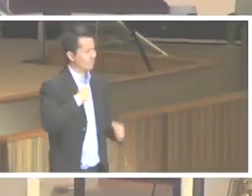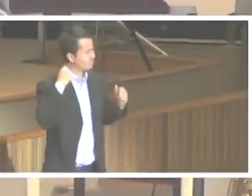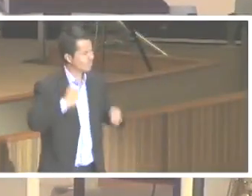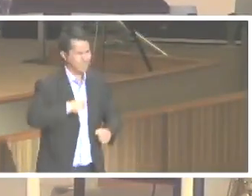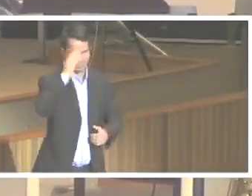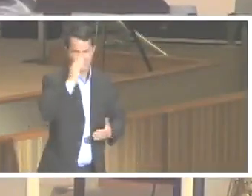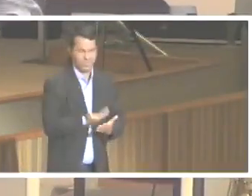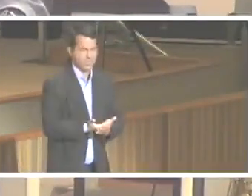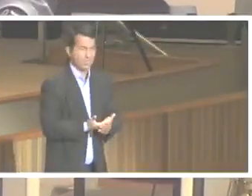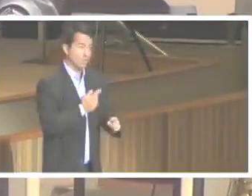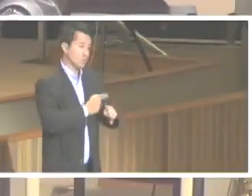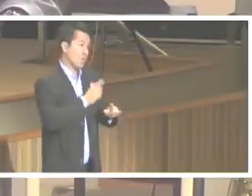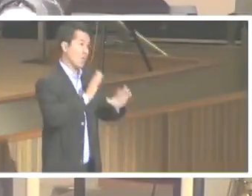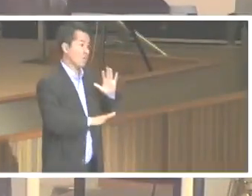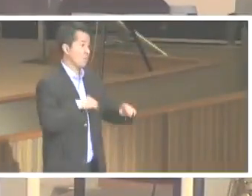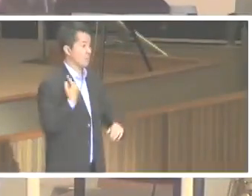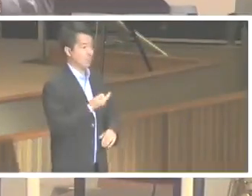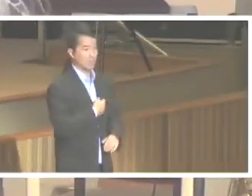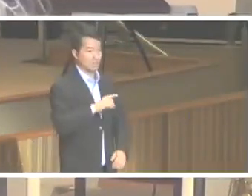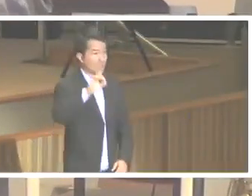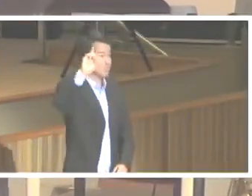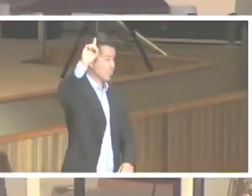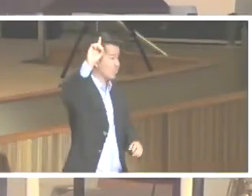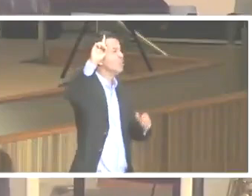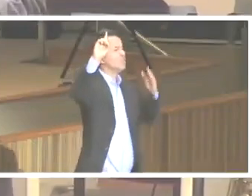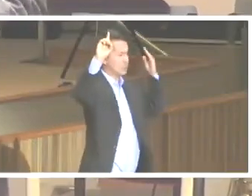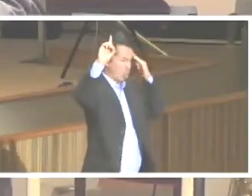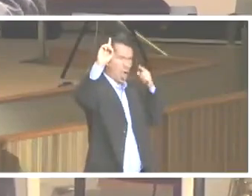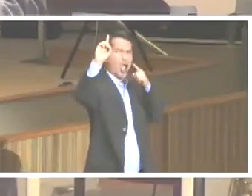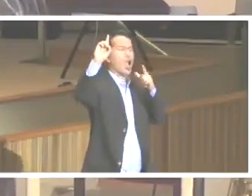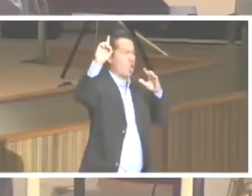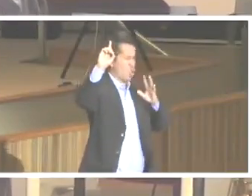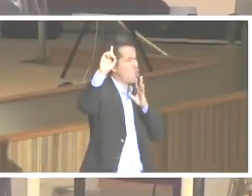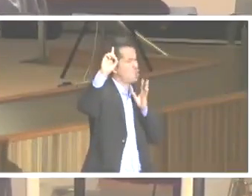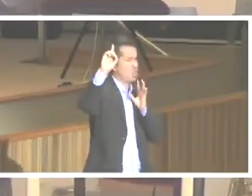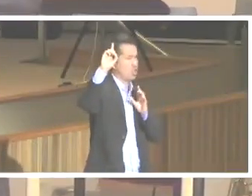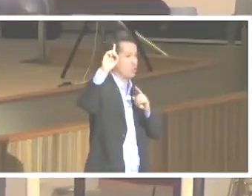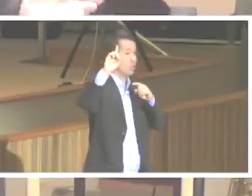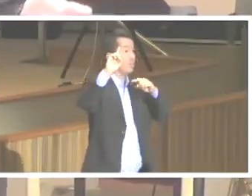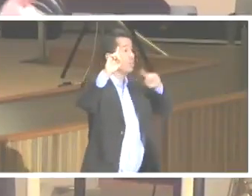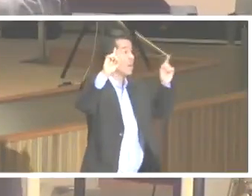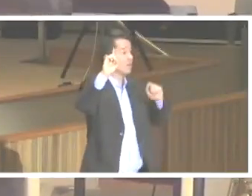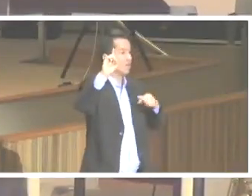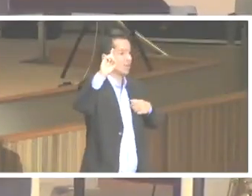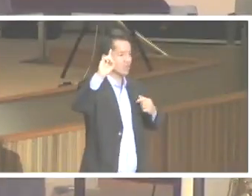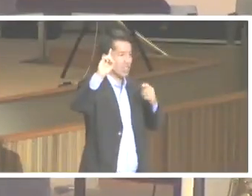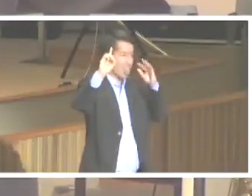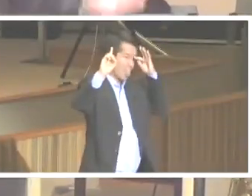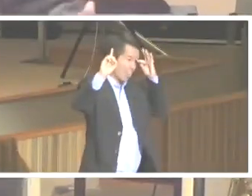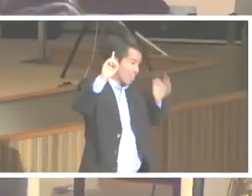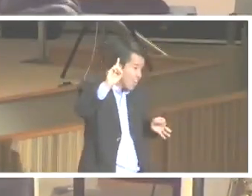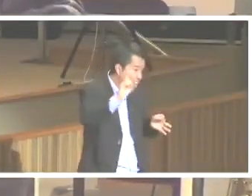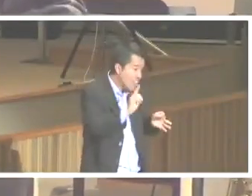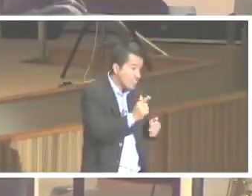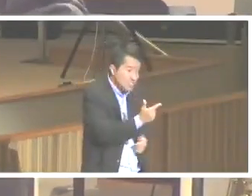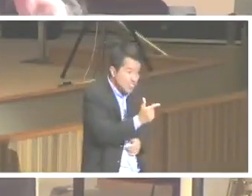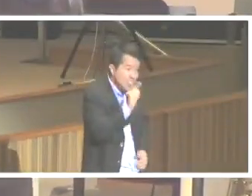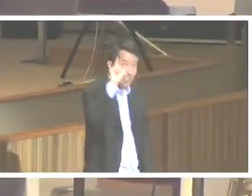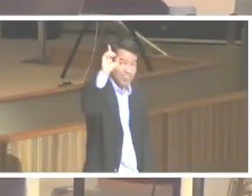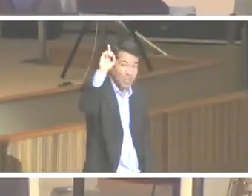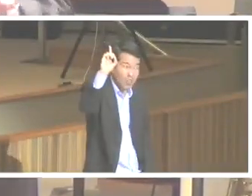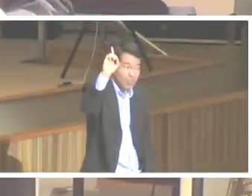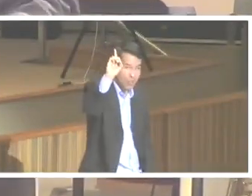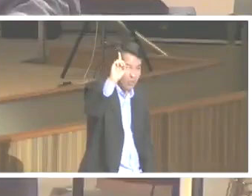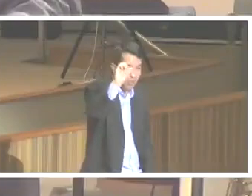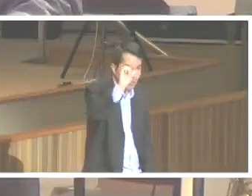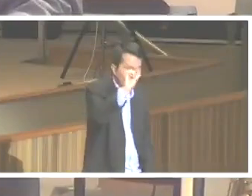deus como deus o todo poderoso senhor dos céus e da terra todas essas coisas que recitamos até no